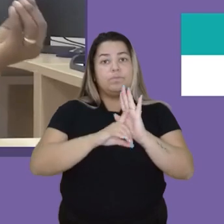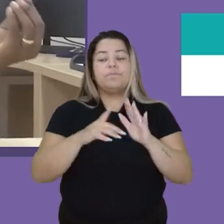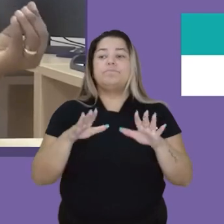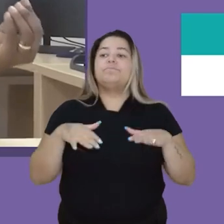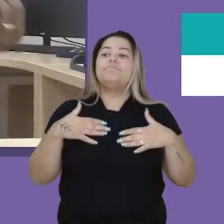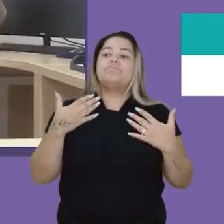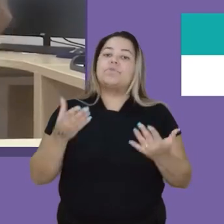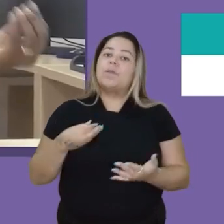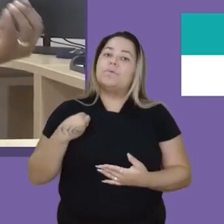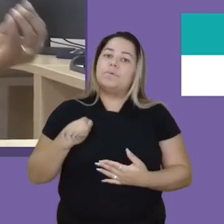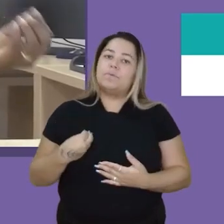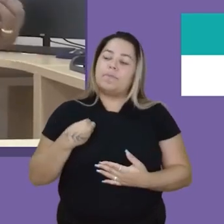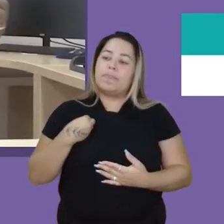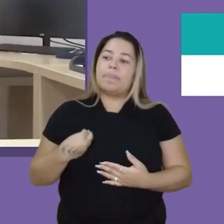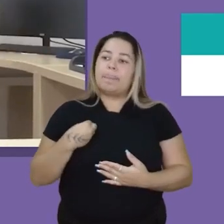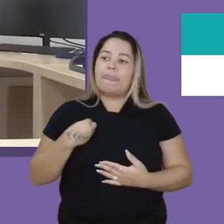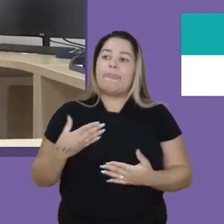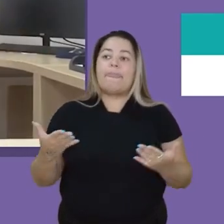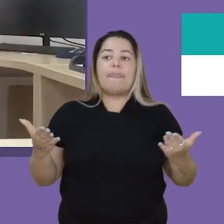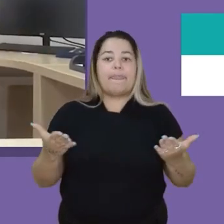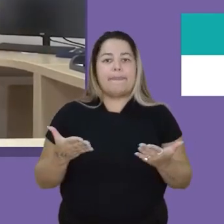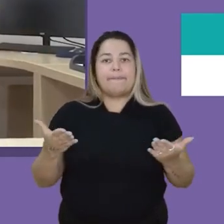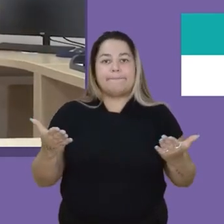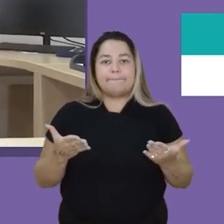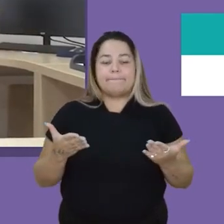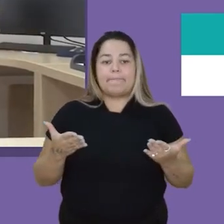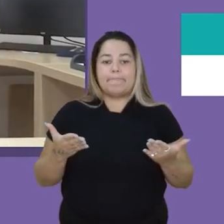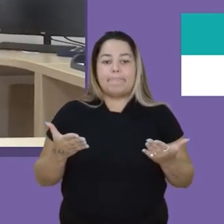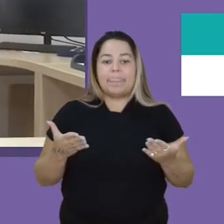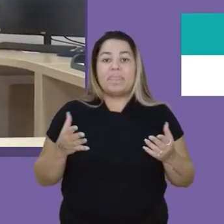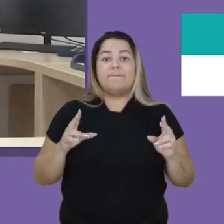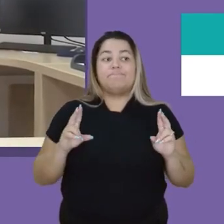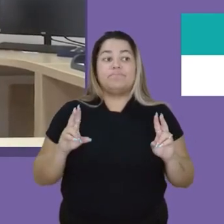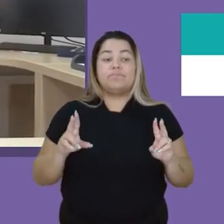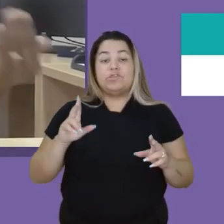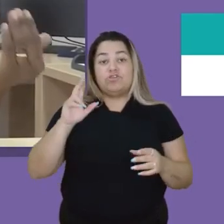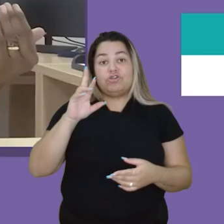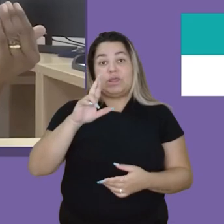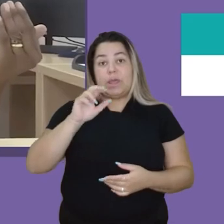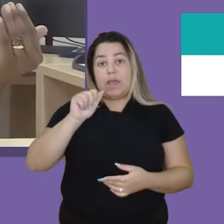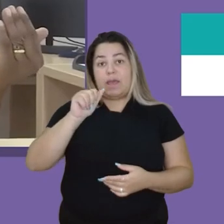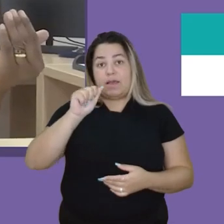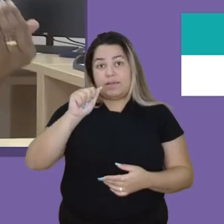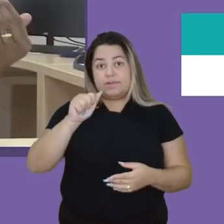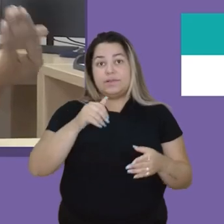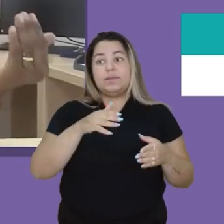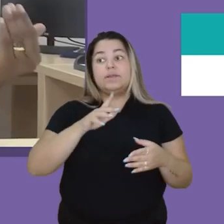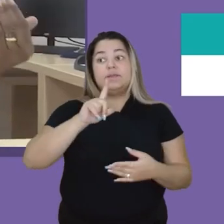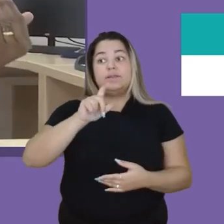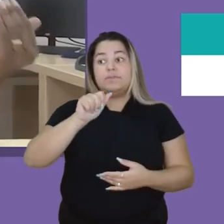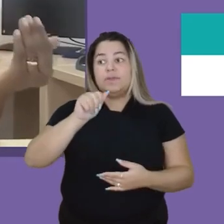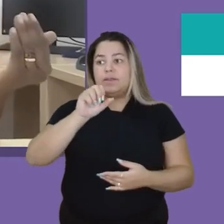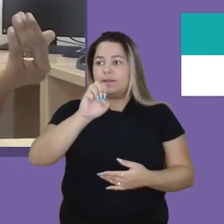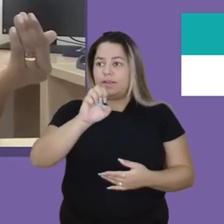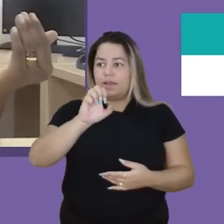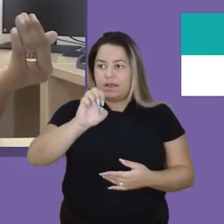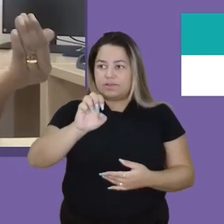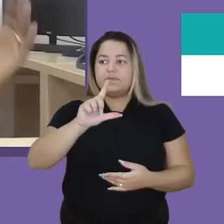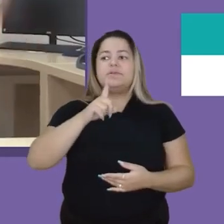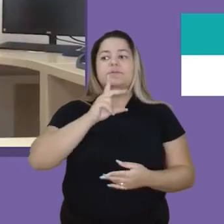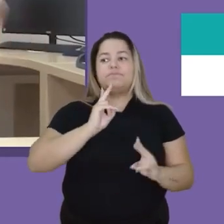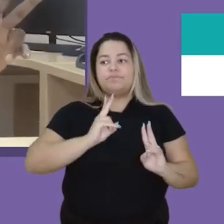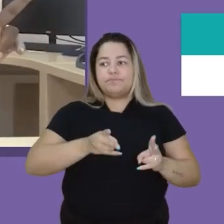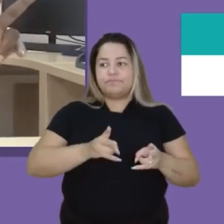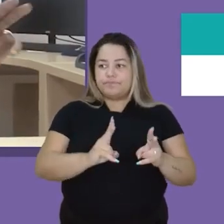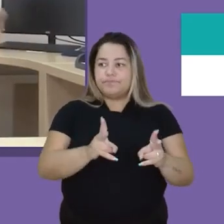nós vivemos uma questão hoje, que é uma questão de raça e classe, que sempre existiu,